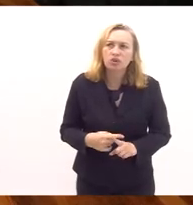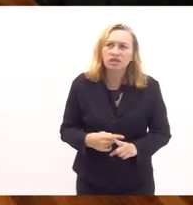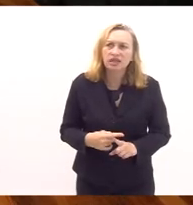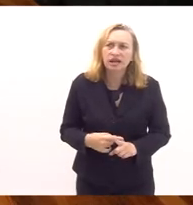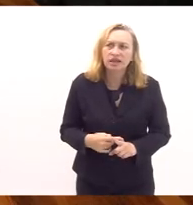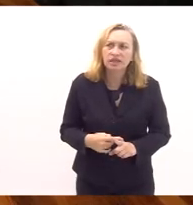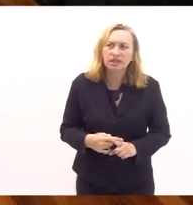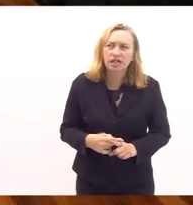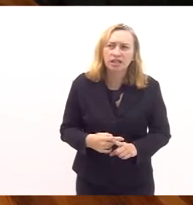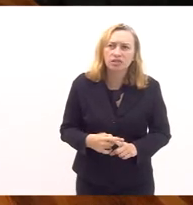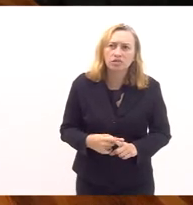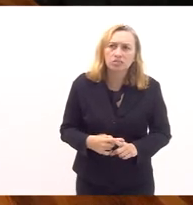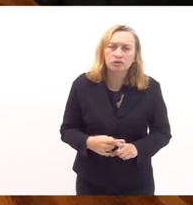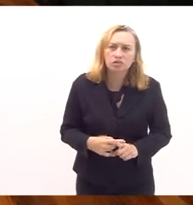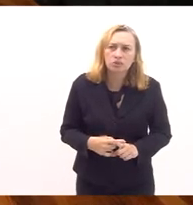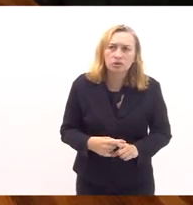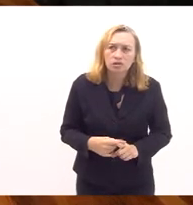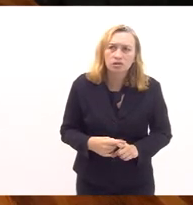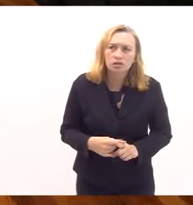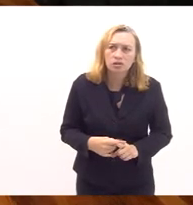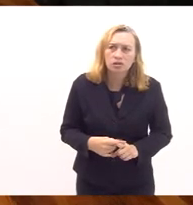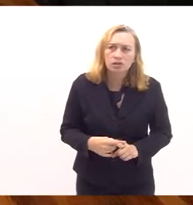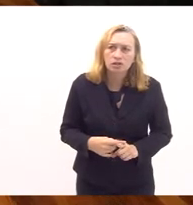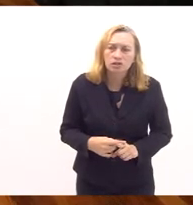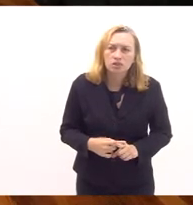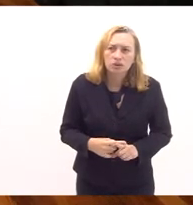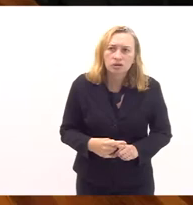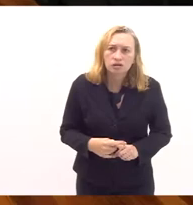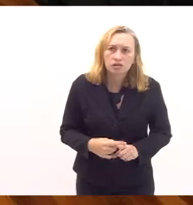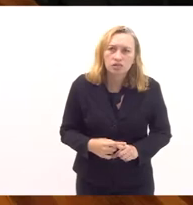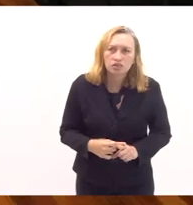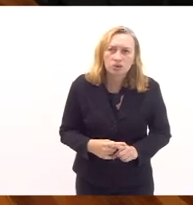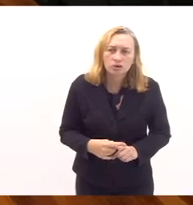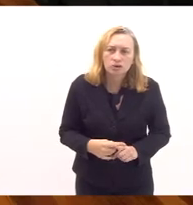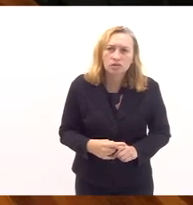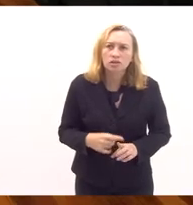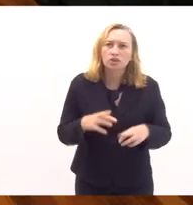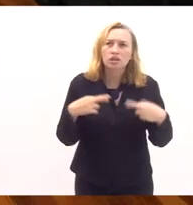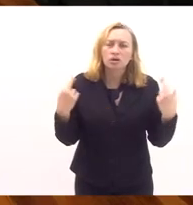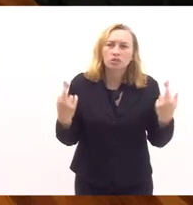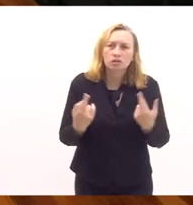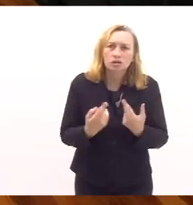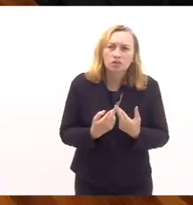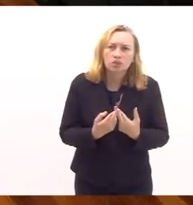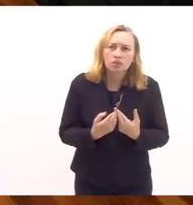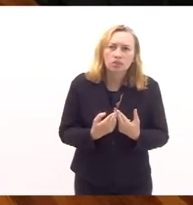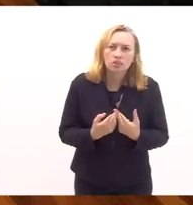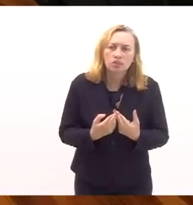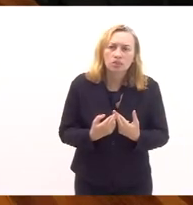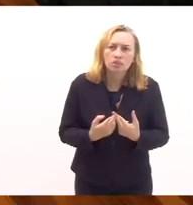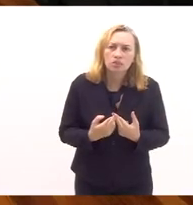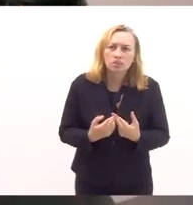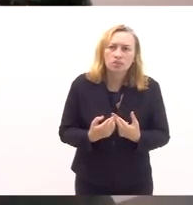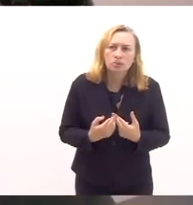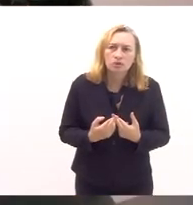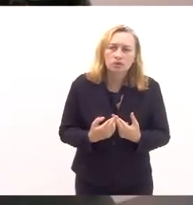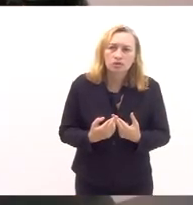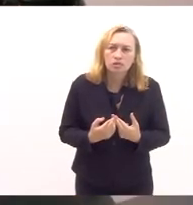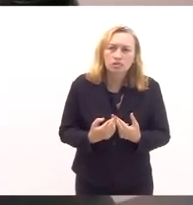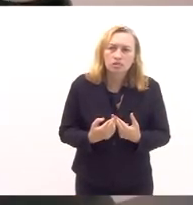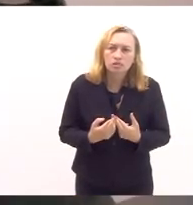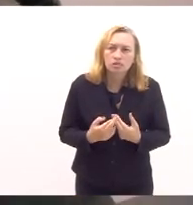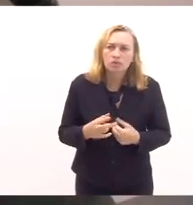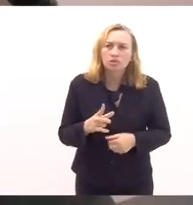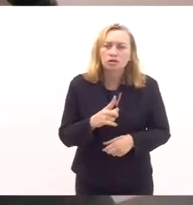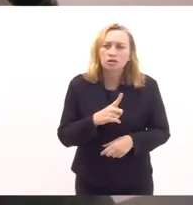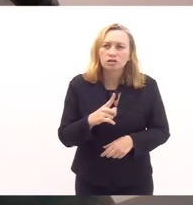tivemos um presidente de comissão de trabalho antes que nunca compareceu numa reunião, que é um deputado de direita. Depois nós tivemos